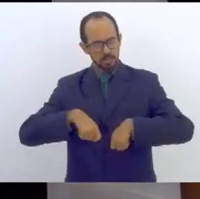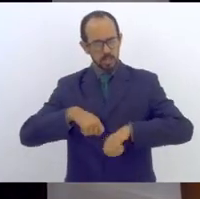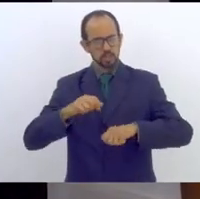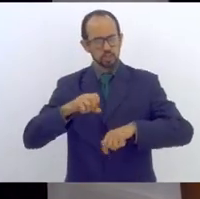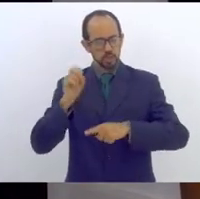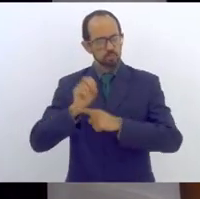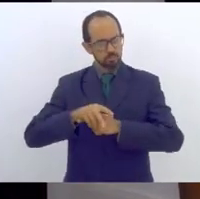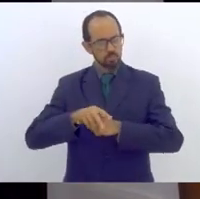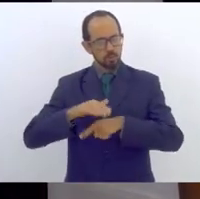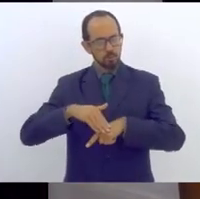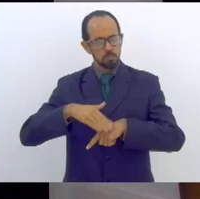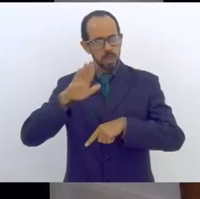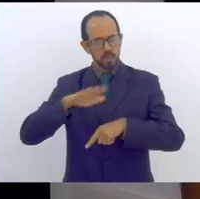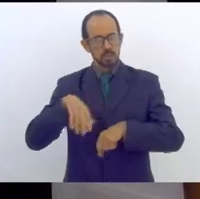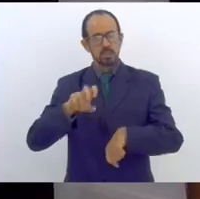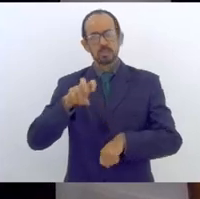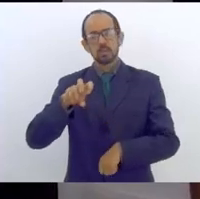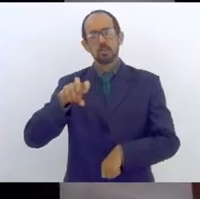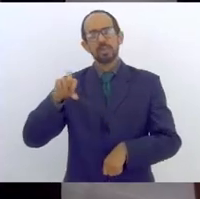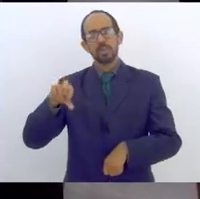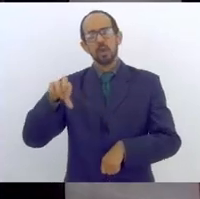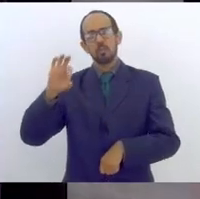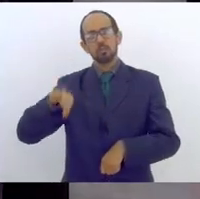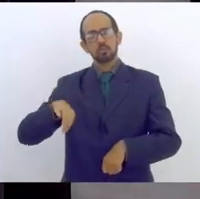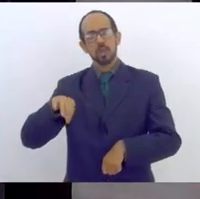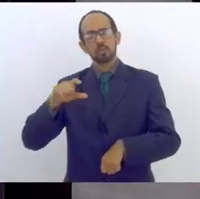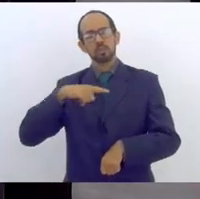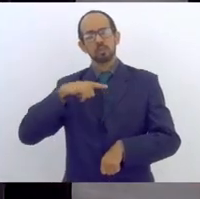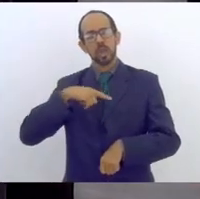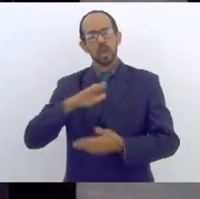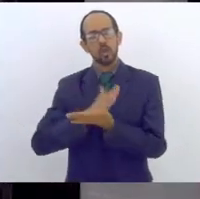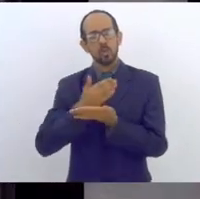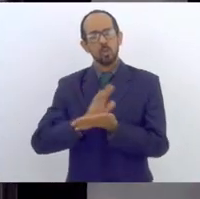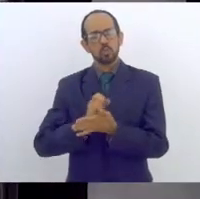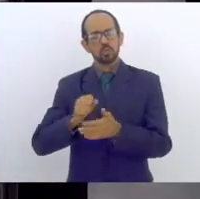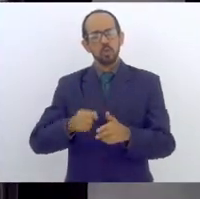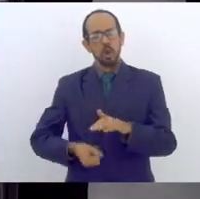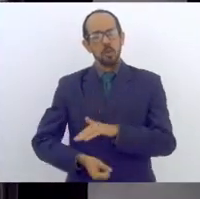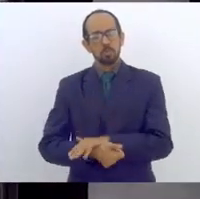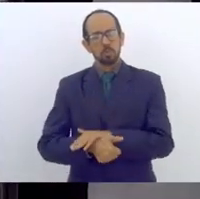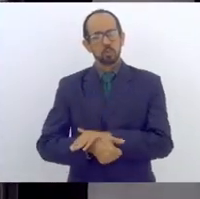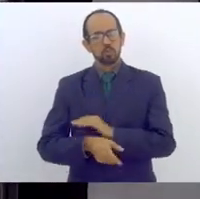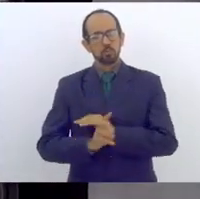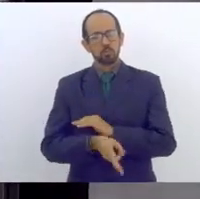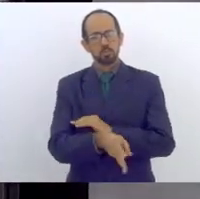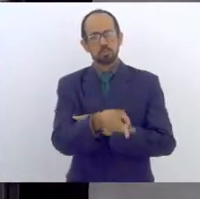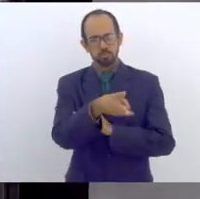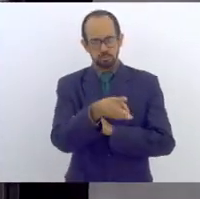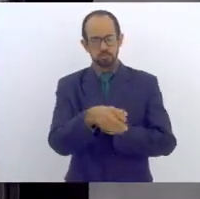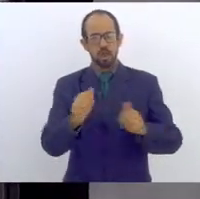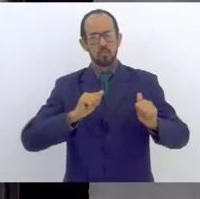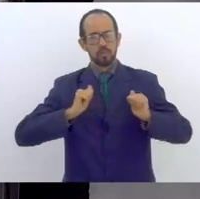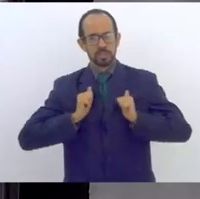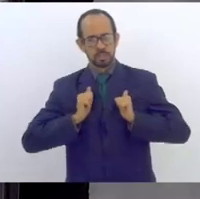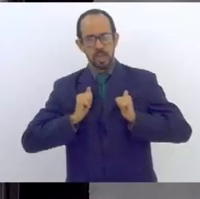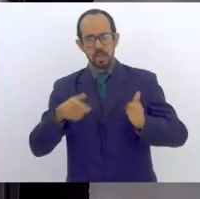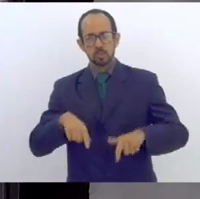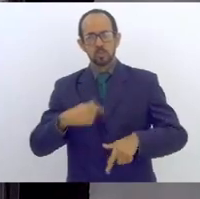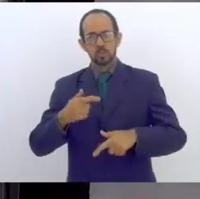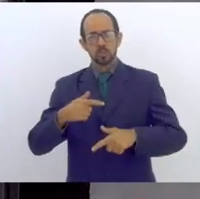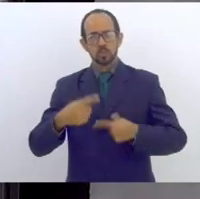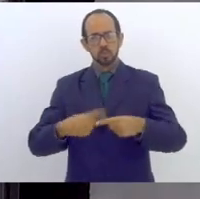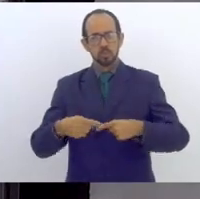temos aí dentro desse 59 15% abono permanência e 15% que é o nosso concurso né lê daqui a pouquinho tá chegando